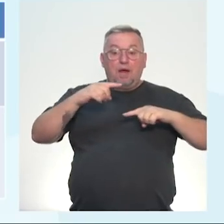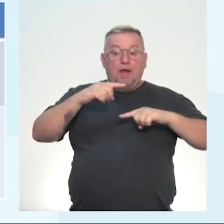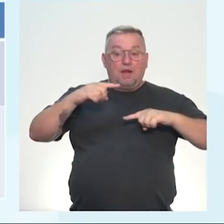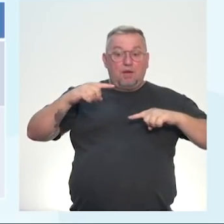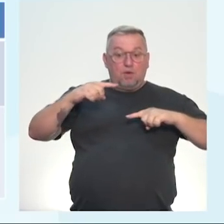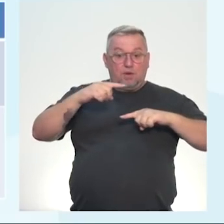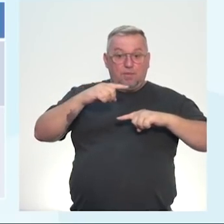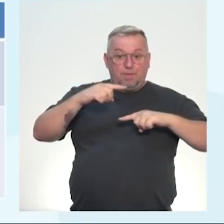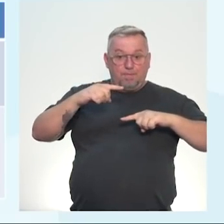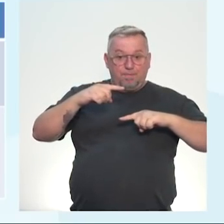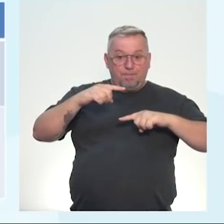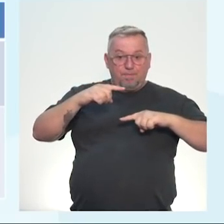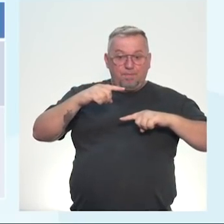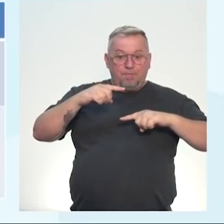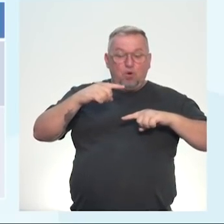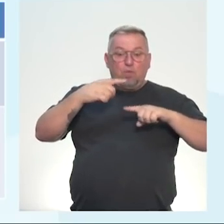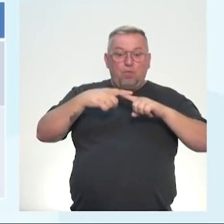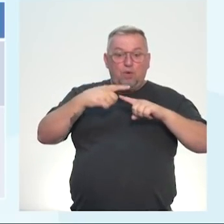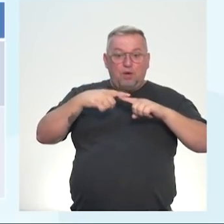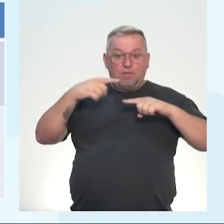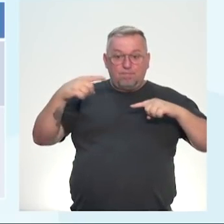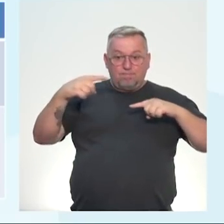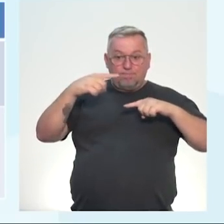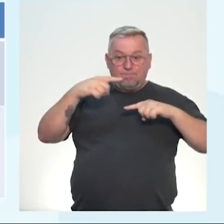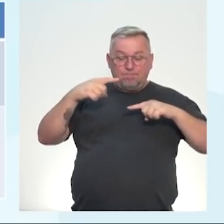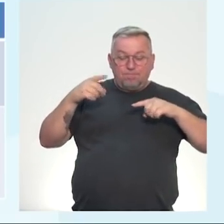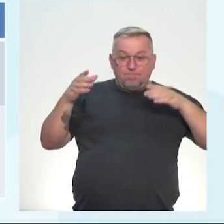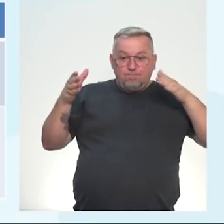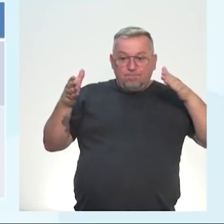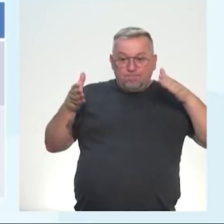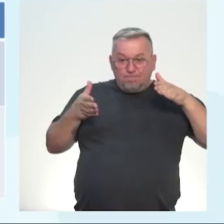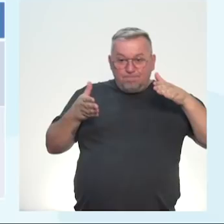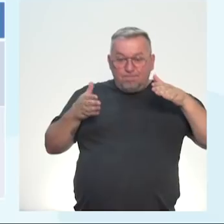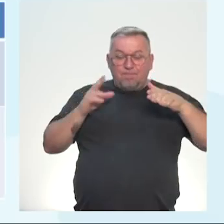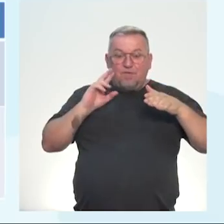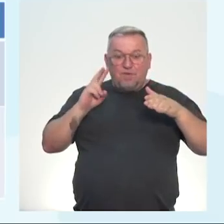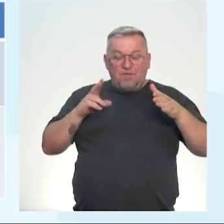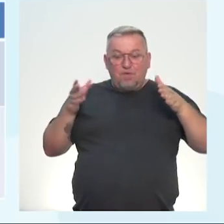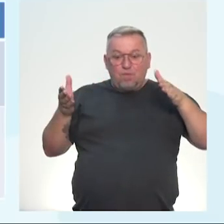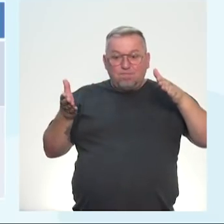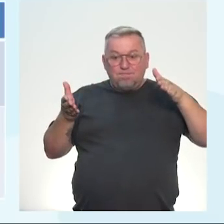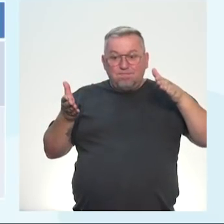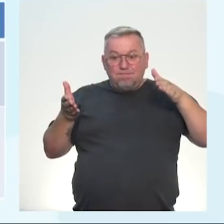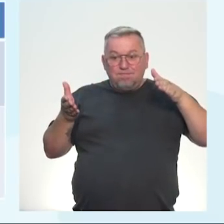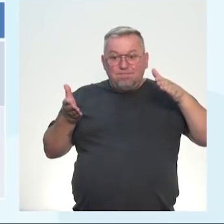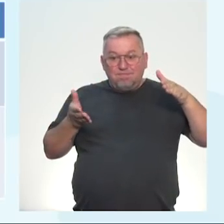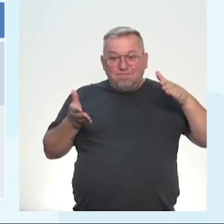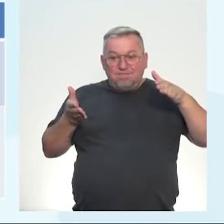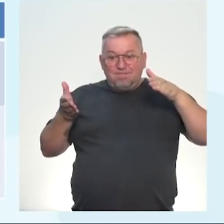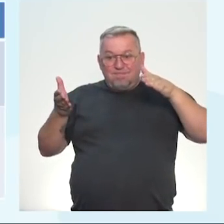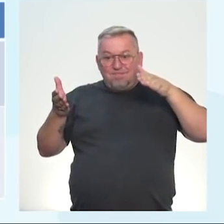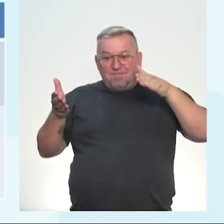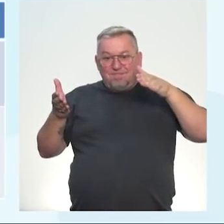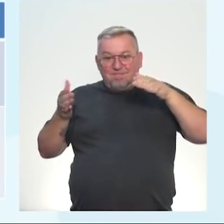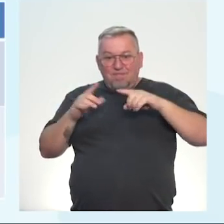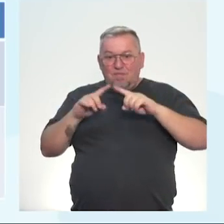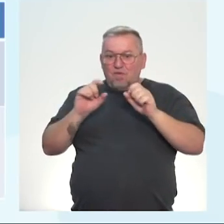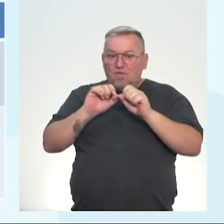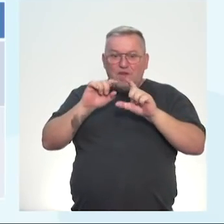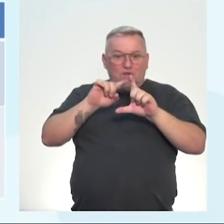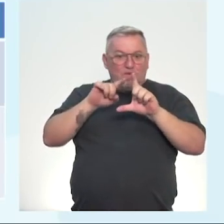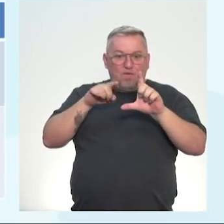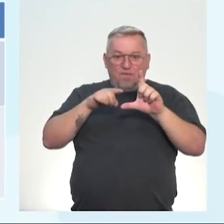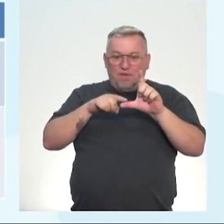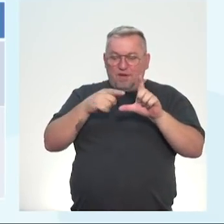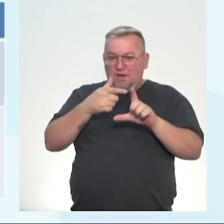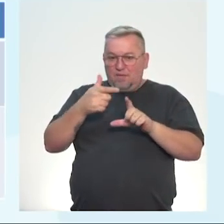um paralelogramo, porque ele tem lados paralelos. Se eu observar aqui, ó, ele não forma exatamente o ângulo de 90 graus aqui,